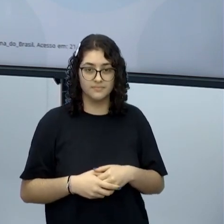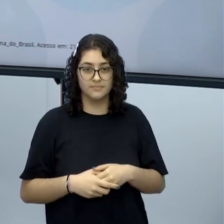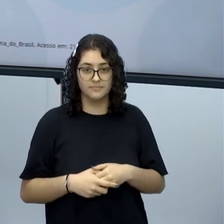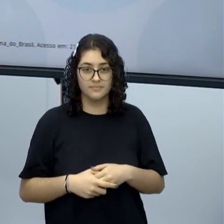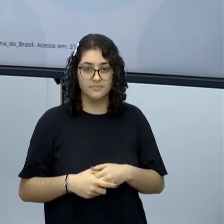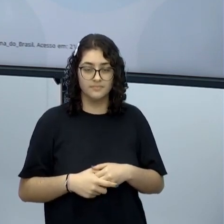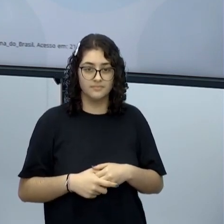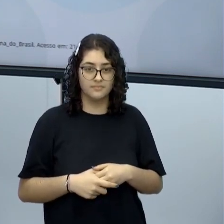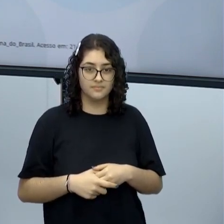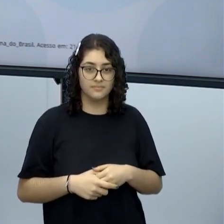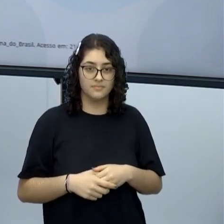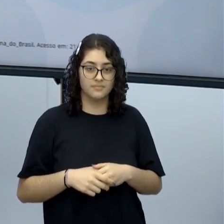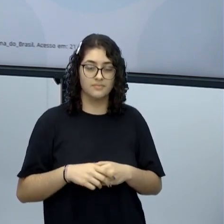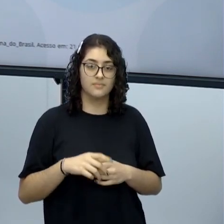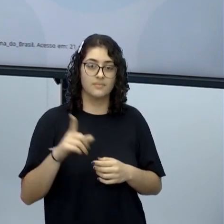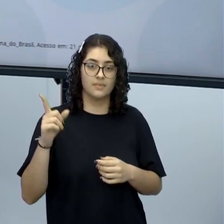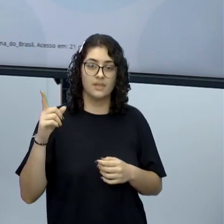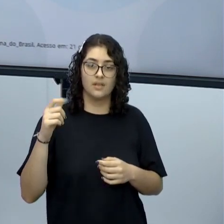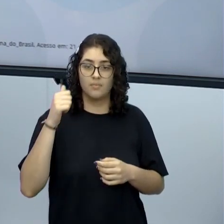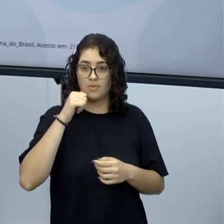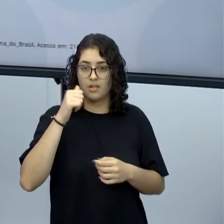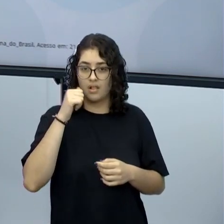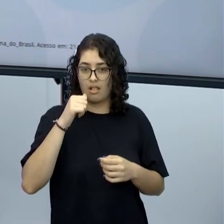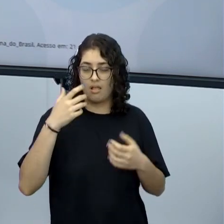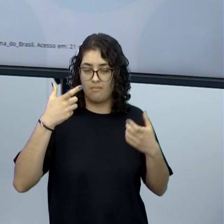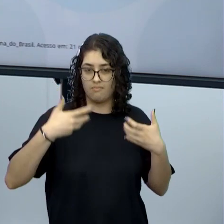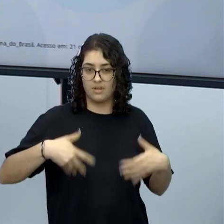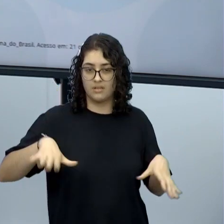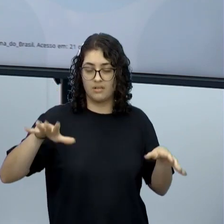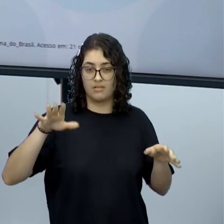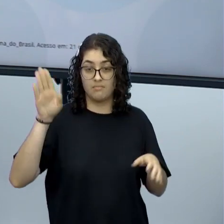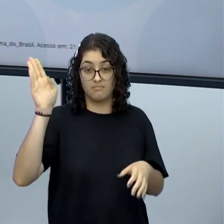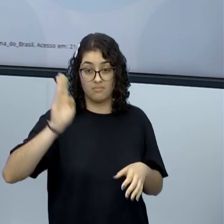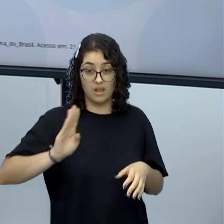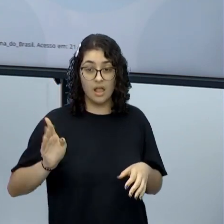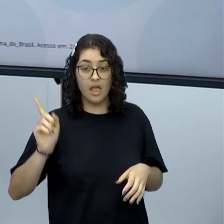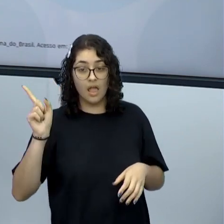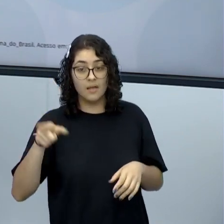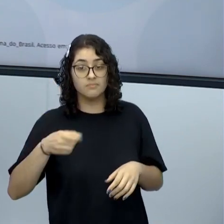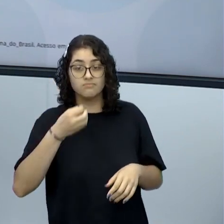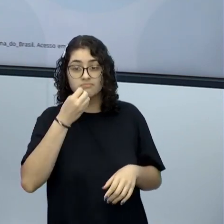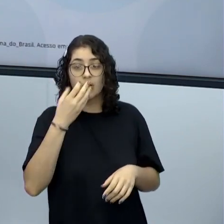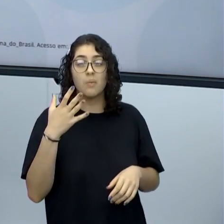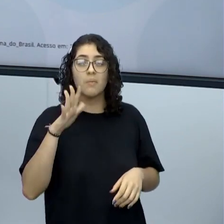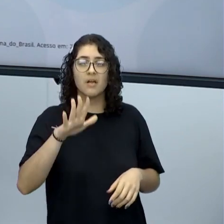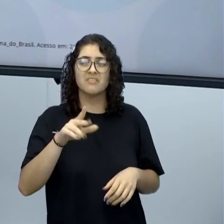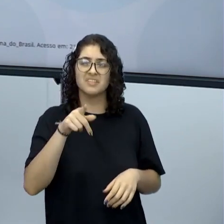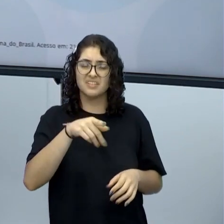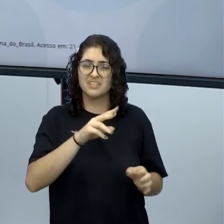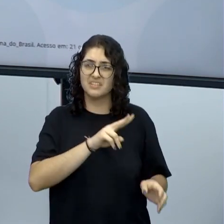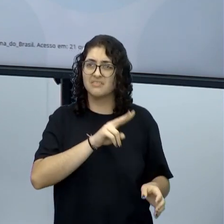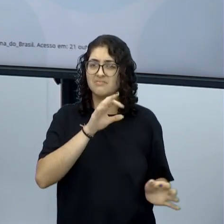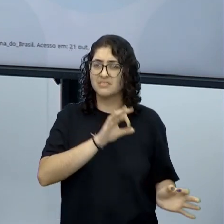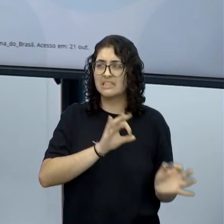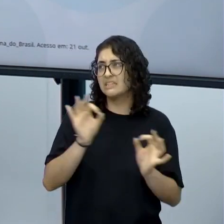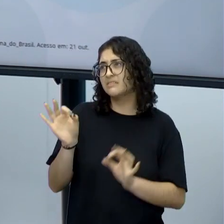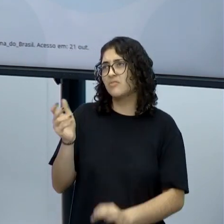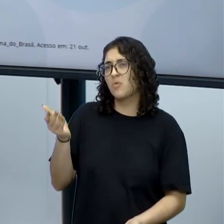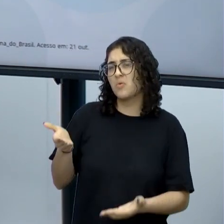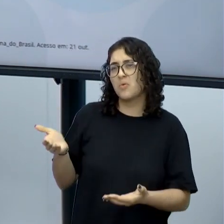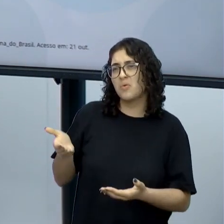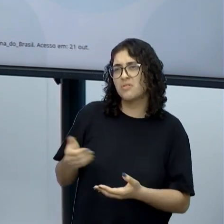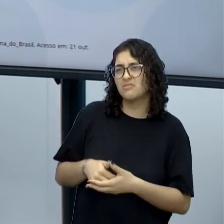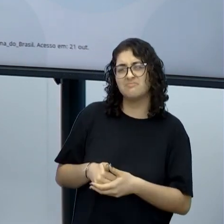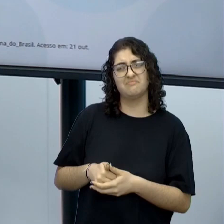A Carlota Joaquina, Princesa do Brasil, é um filme sensacional, mas é aquele filme que se a gente olha hoje e fala, nossa, né?